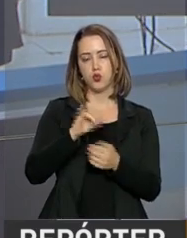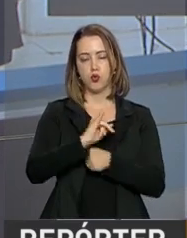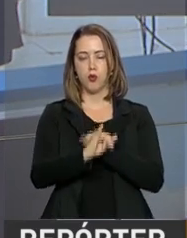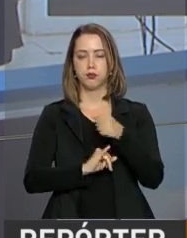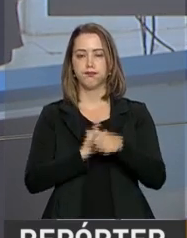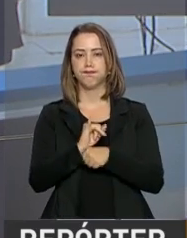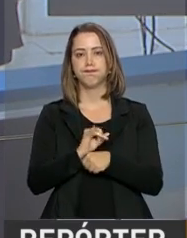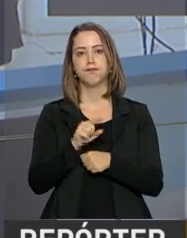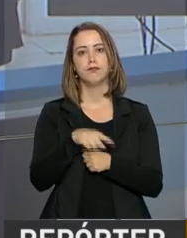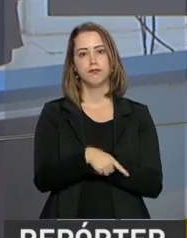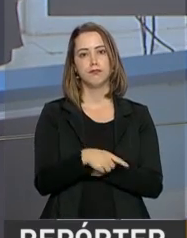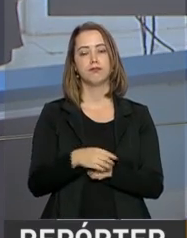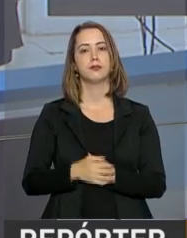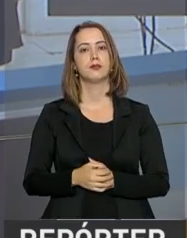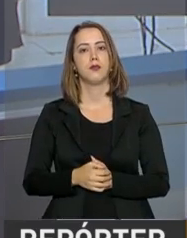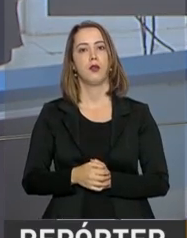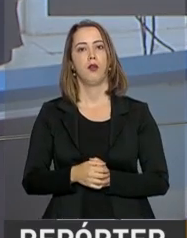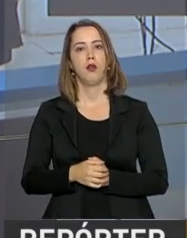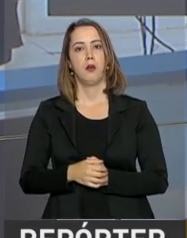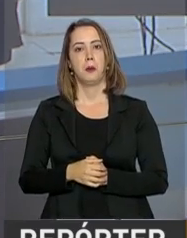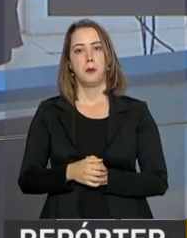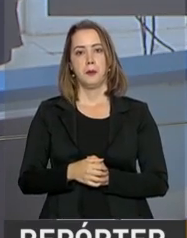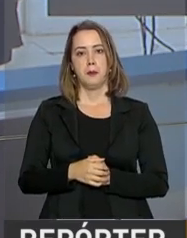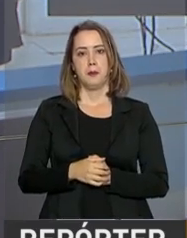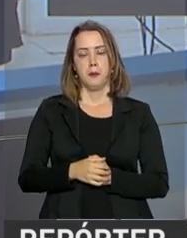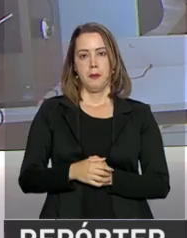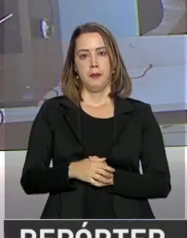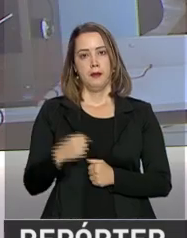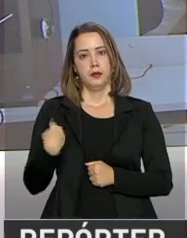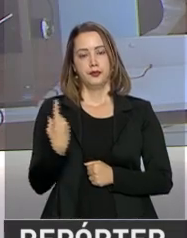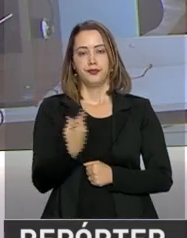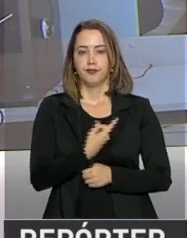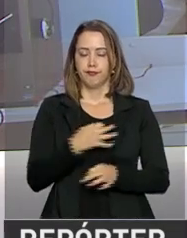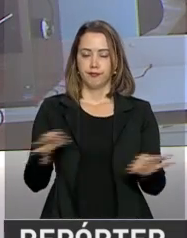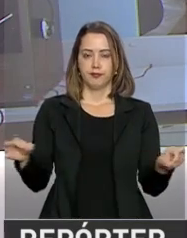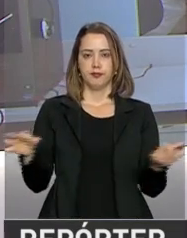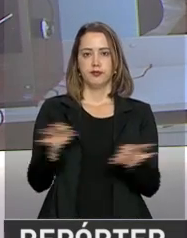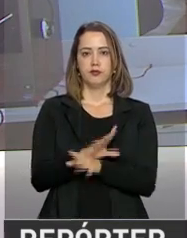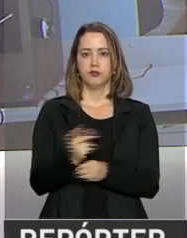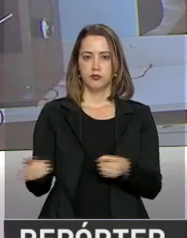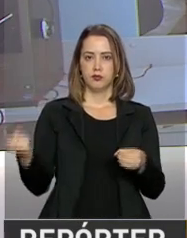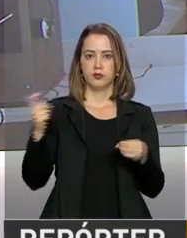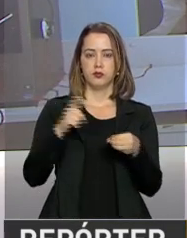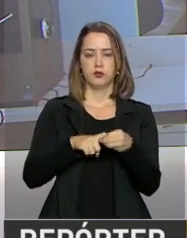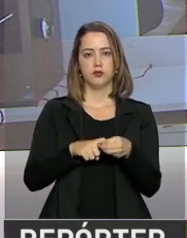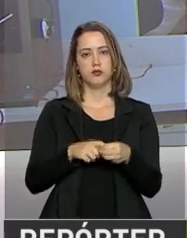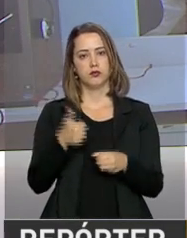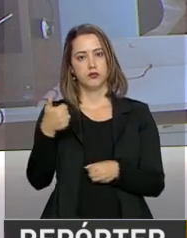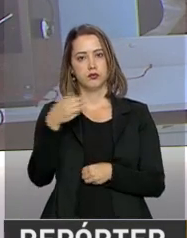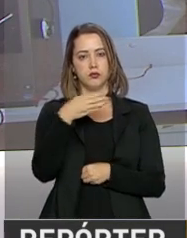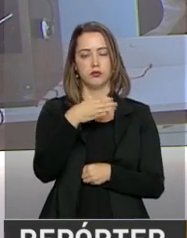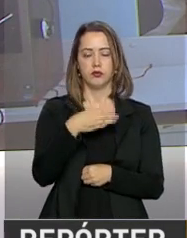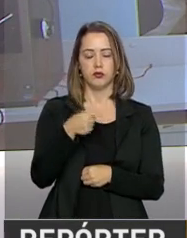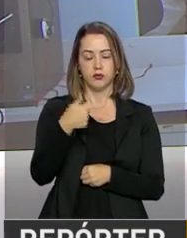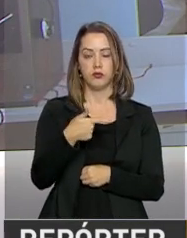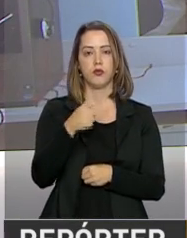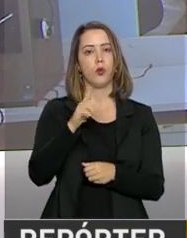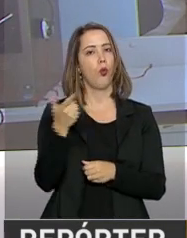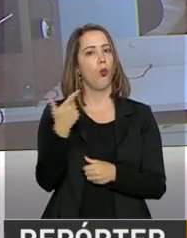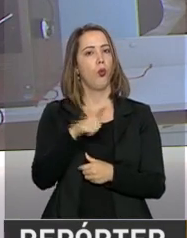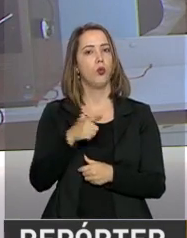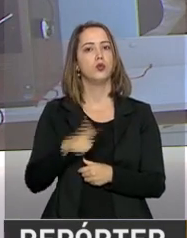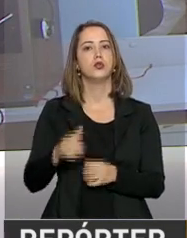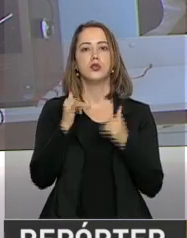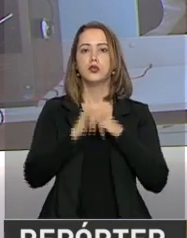site prouni.mec.gov.br e nós ficamos por aqui Voltamos ao meio-dia com outras informações do